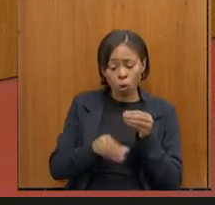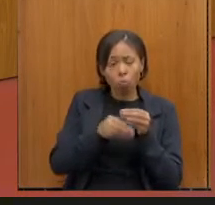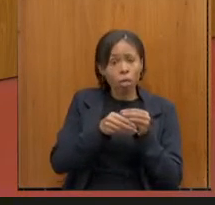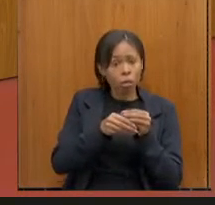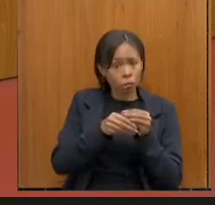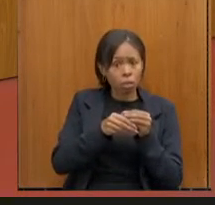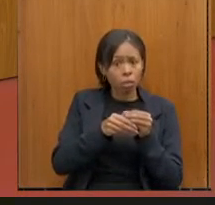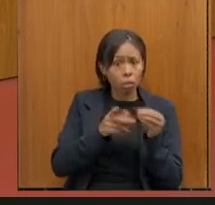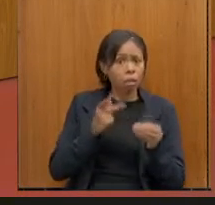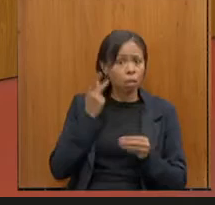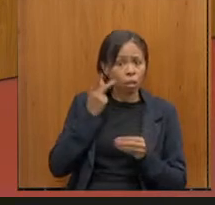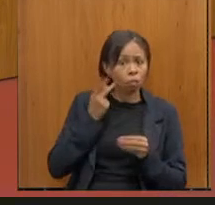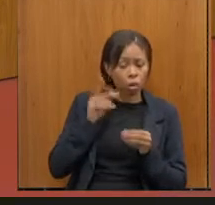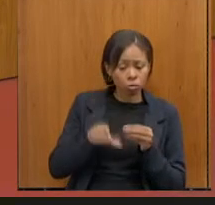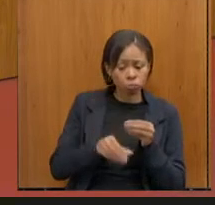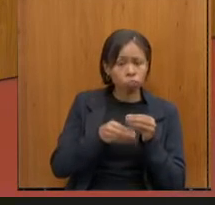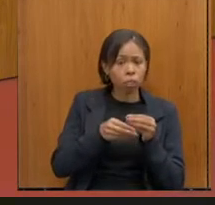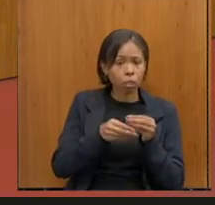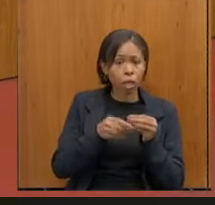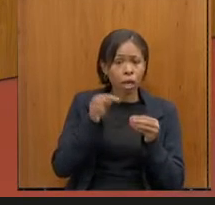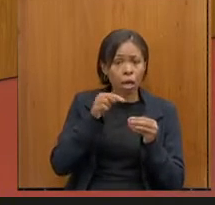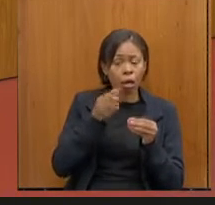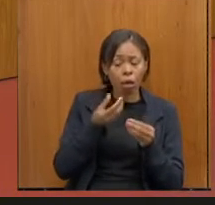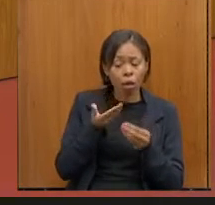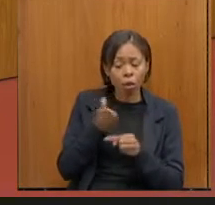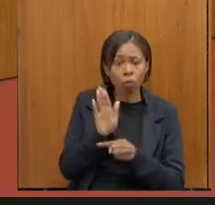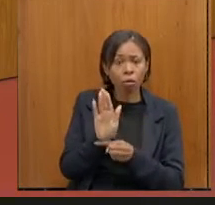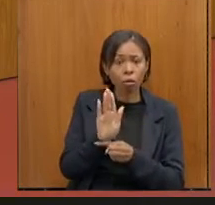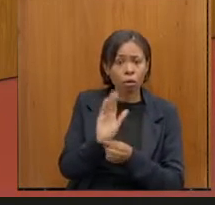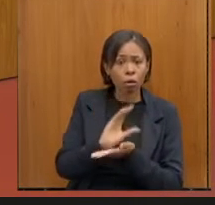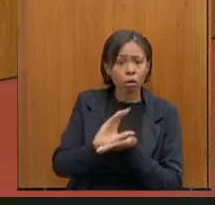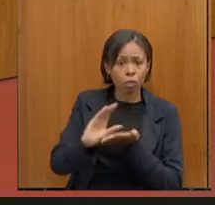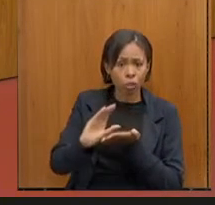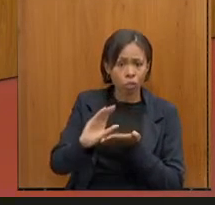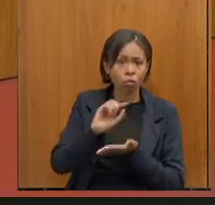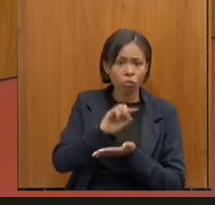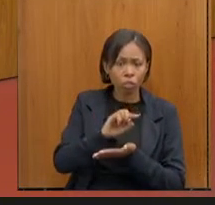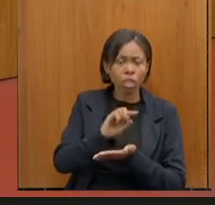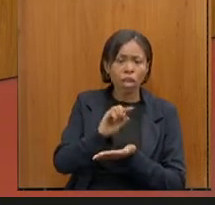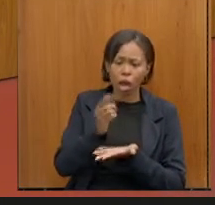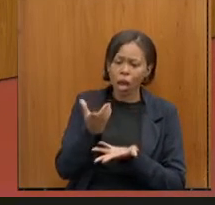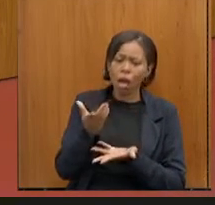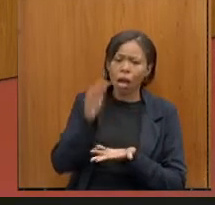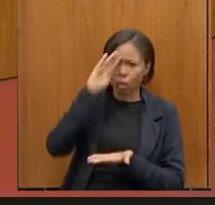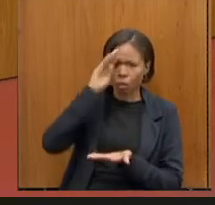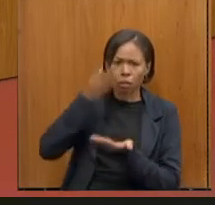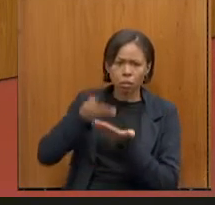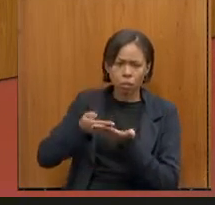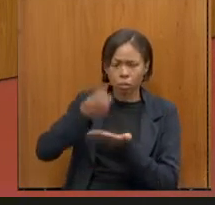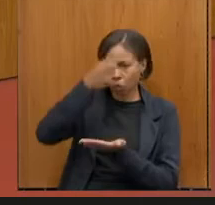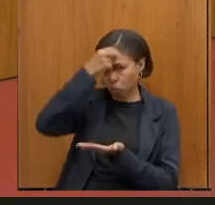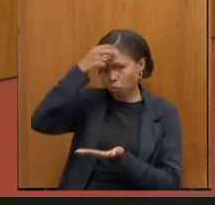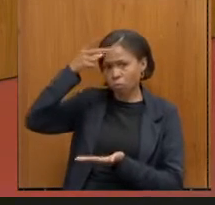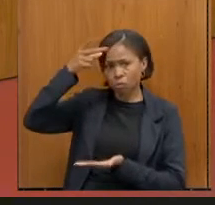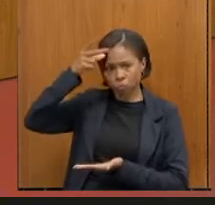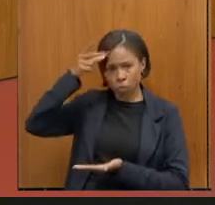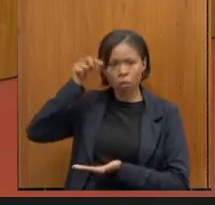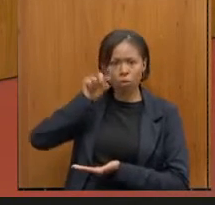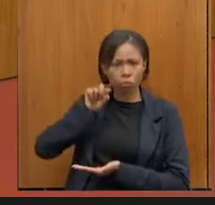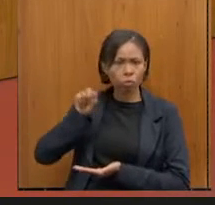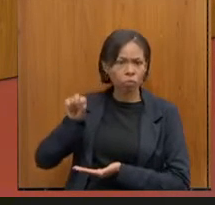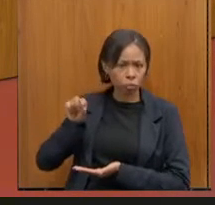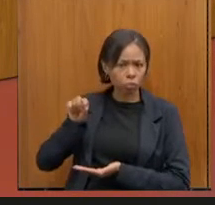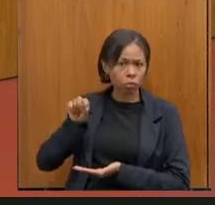Emenda que é um investimento porque quando você aposta do gestor público municipal ele fatalmente vai até